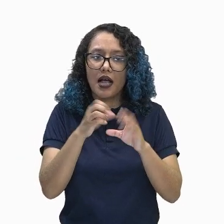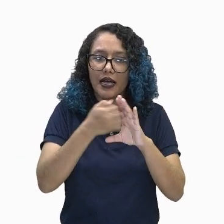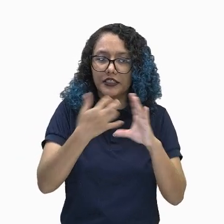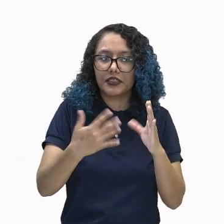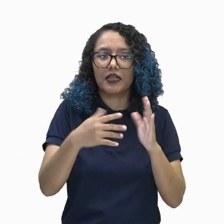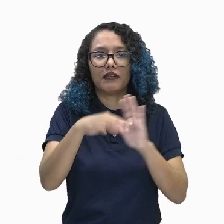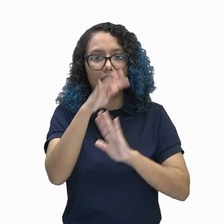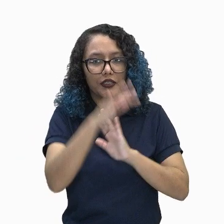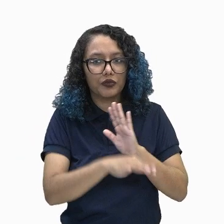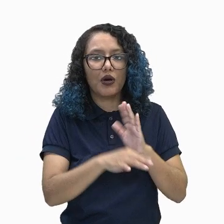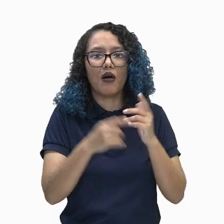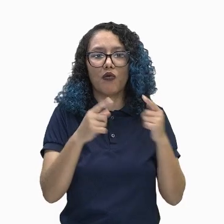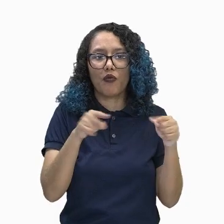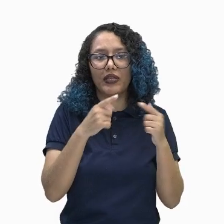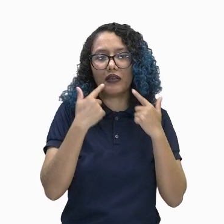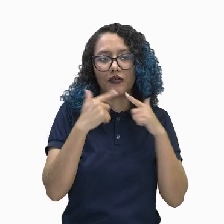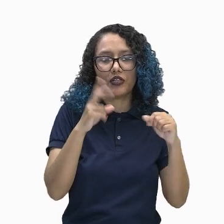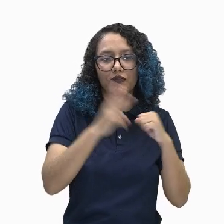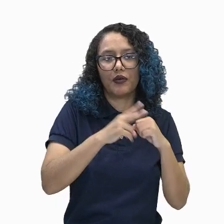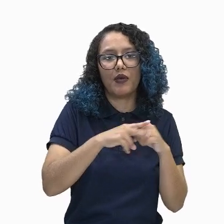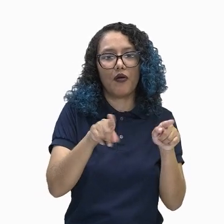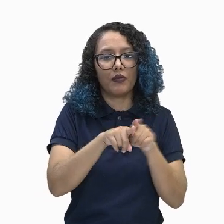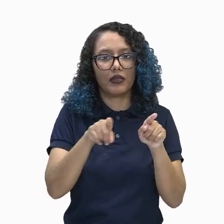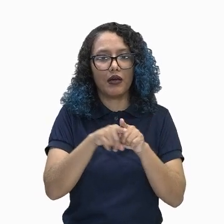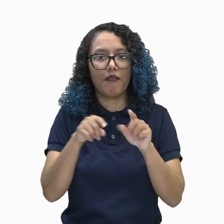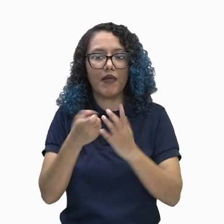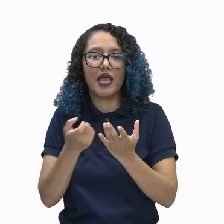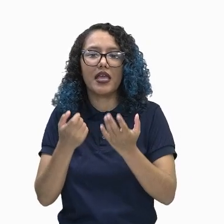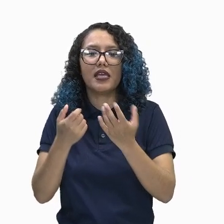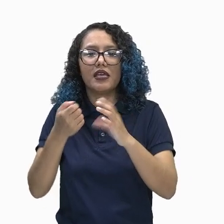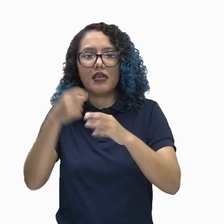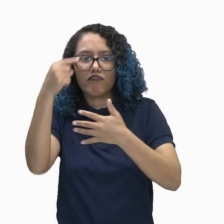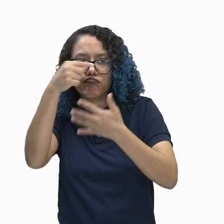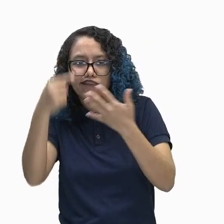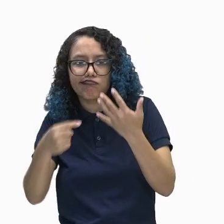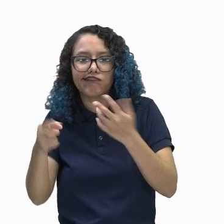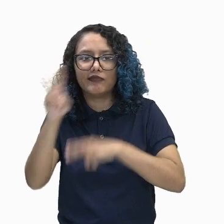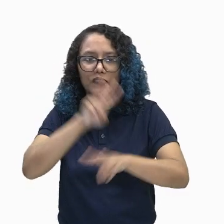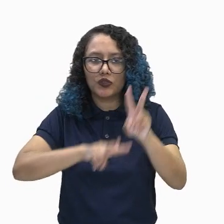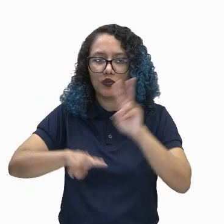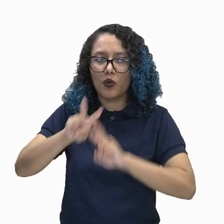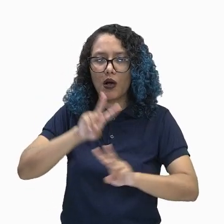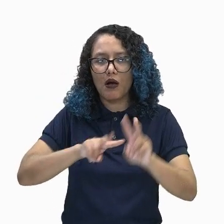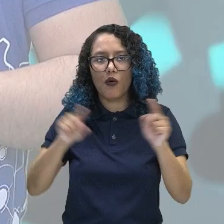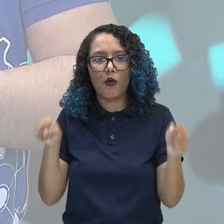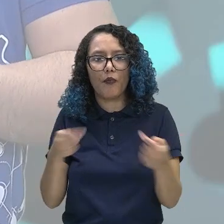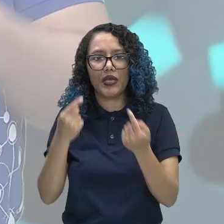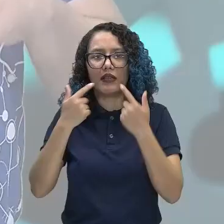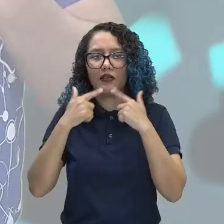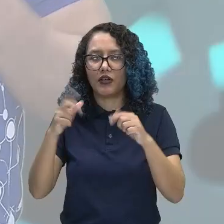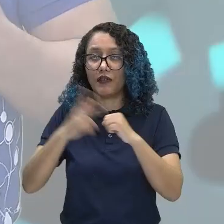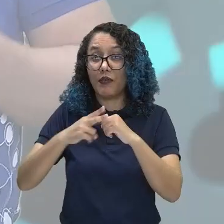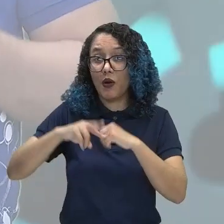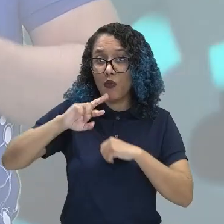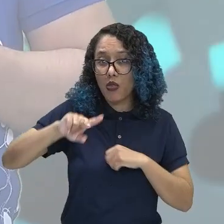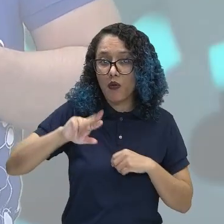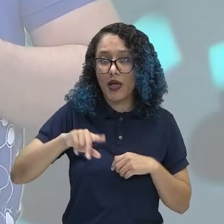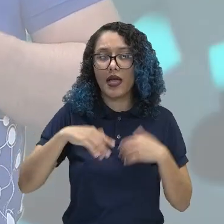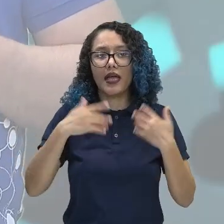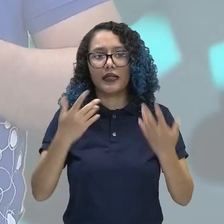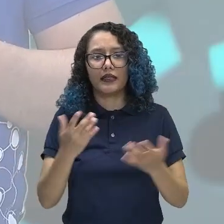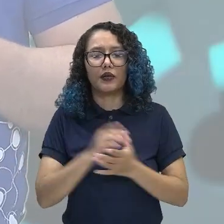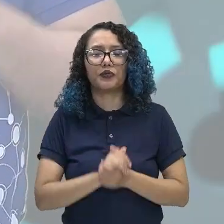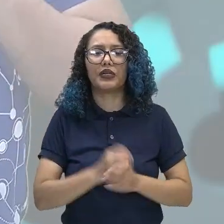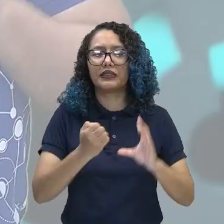verbal, e elementos visuais, linguagem não verbal. Então, quais são os elementos textuais? Que é aqueles que nós utilizamos